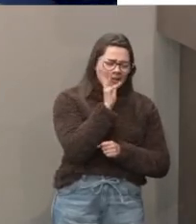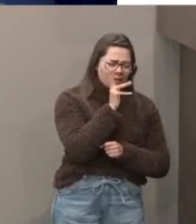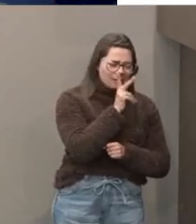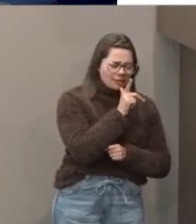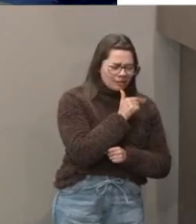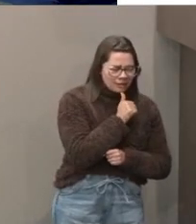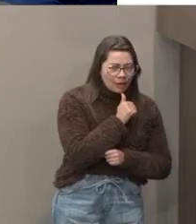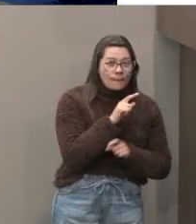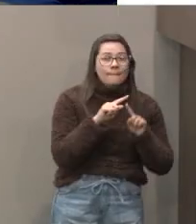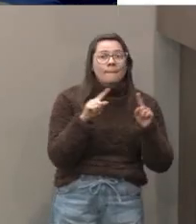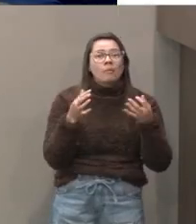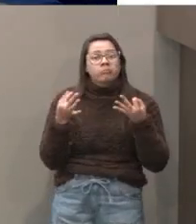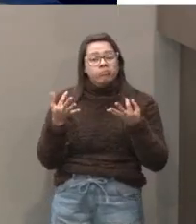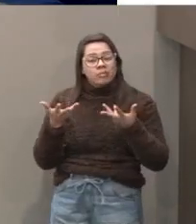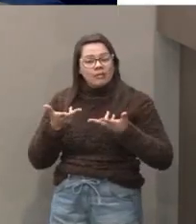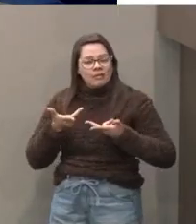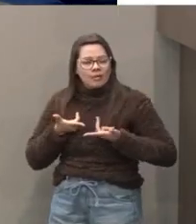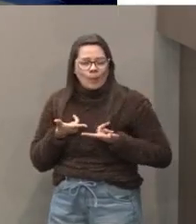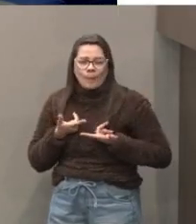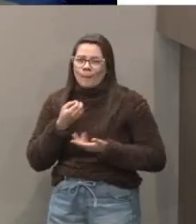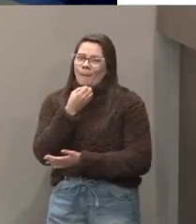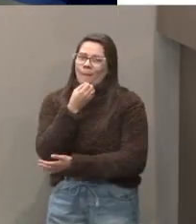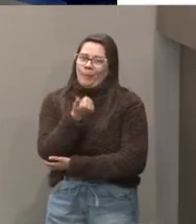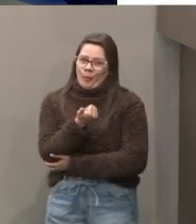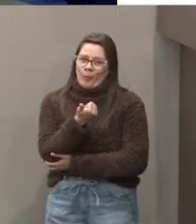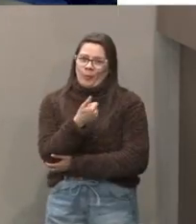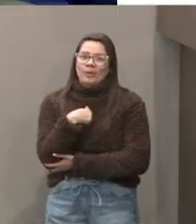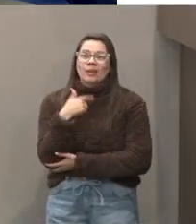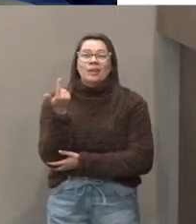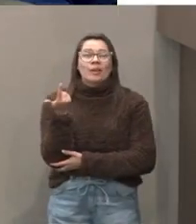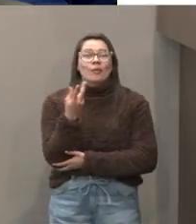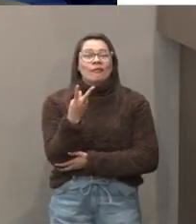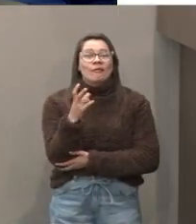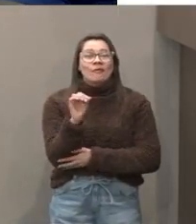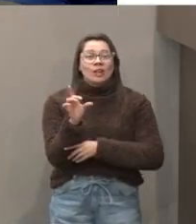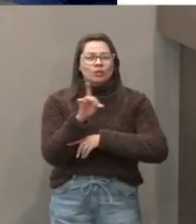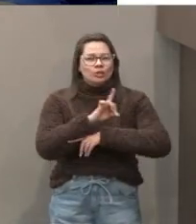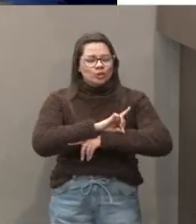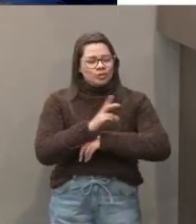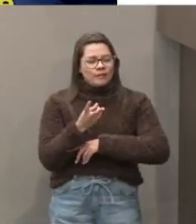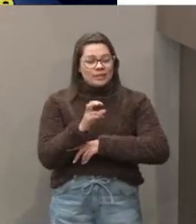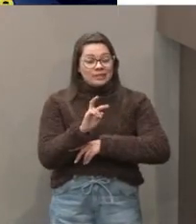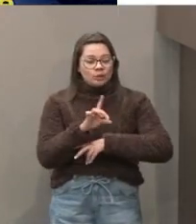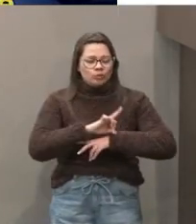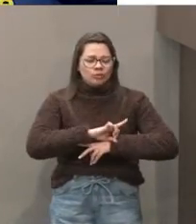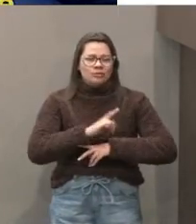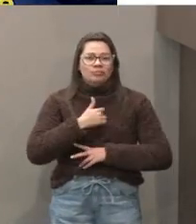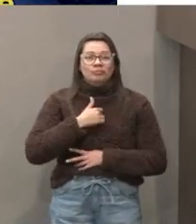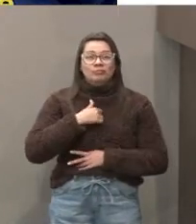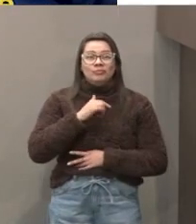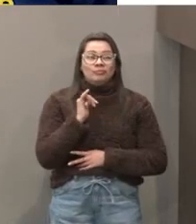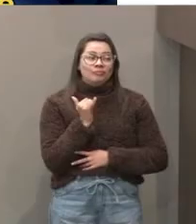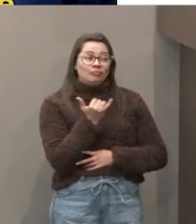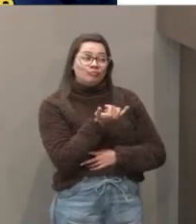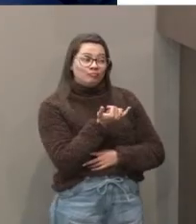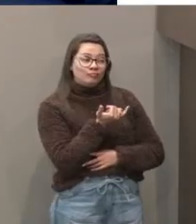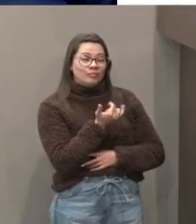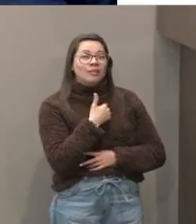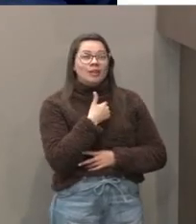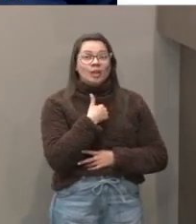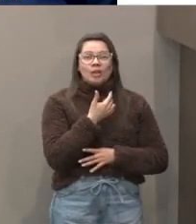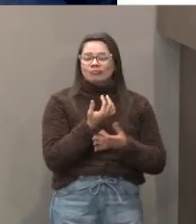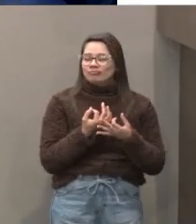tão maravilhoso, ficou tão bom, que eu em 20 dias, 25 dias, eu disse para ele hoje aí que